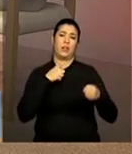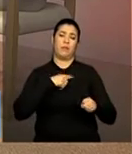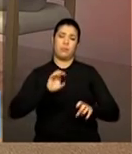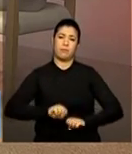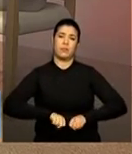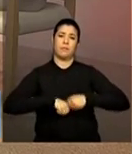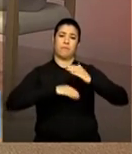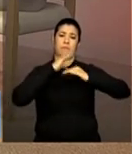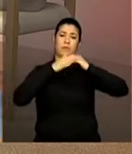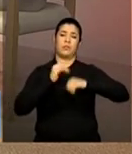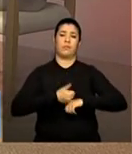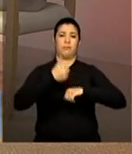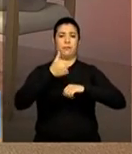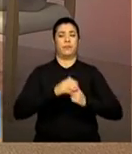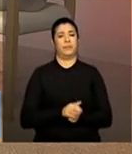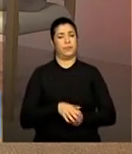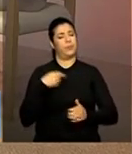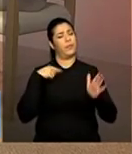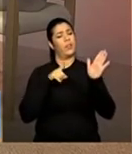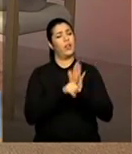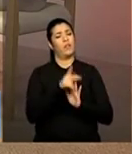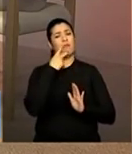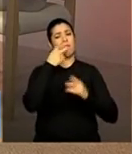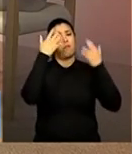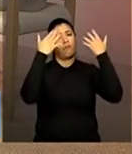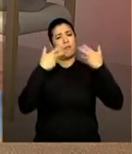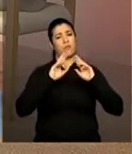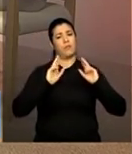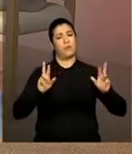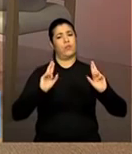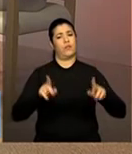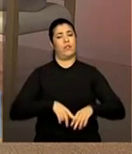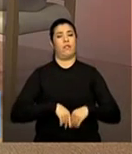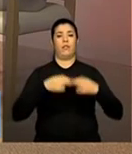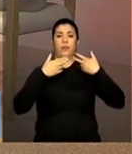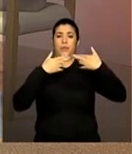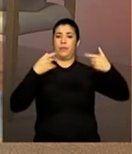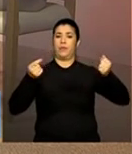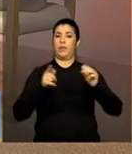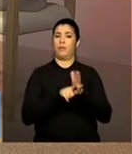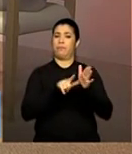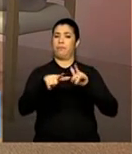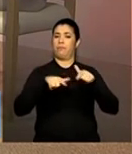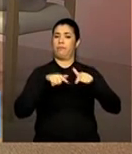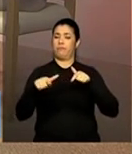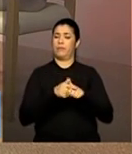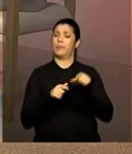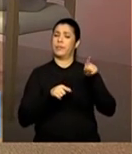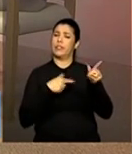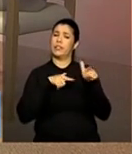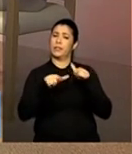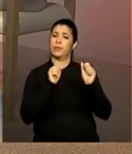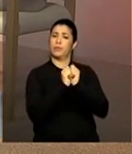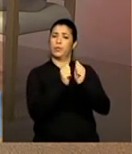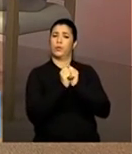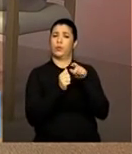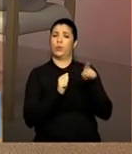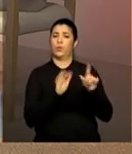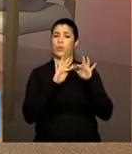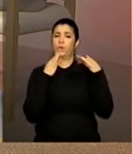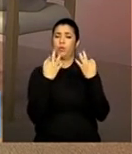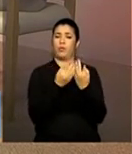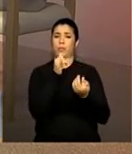de vulnerabilidades bom você falou aí de vários aspectos importantes pro trabalho esse trabalho junto com essas